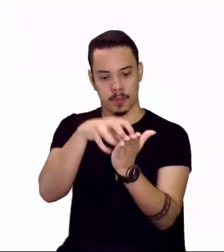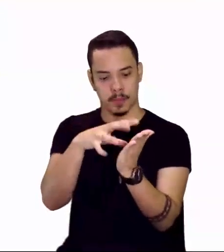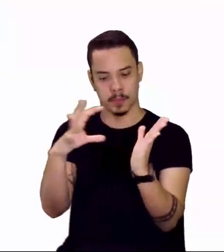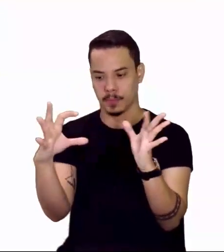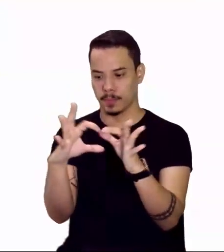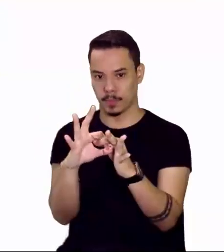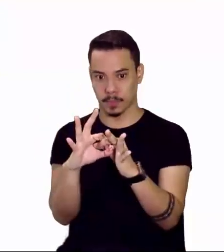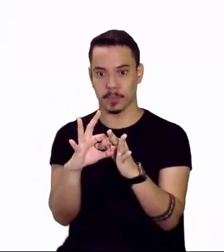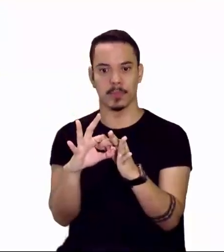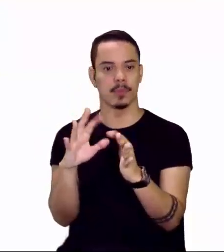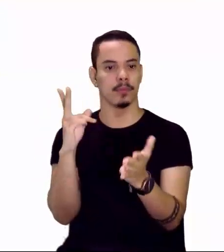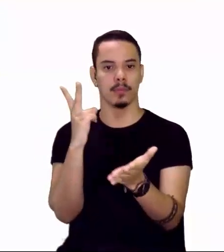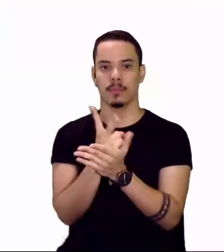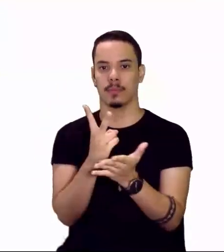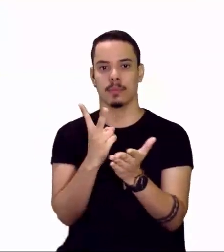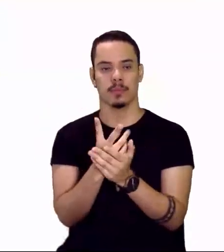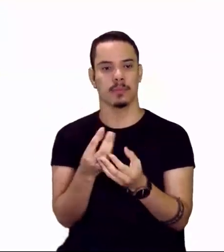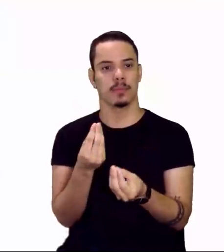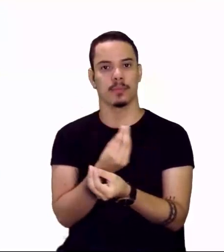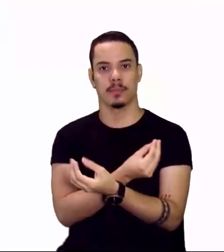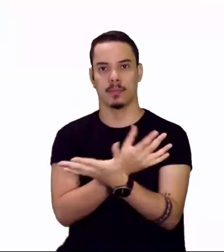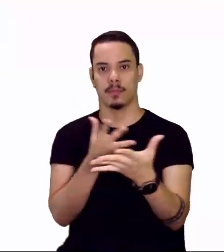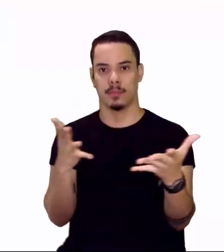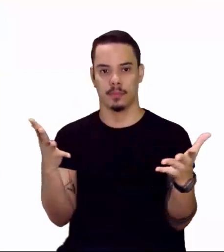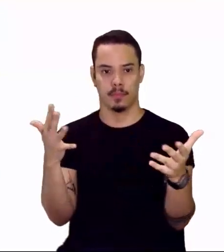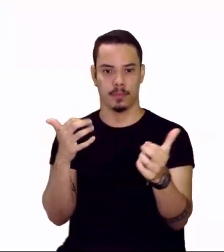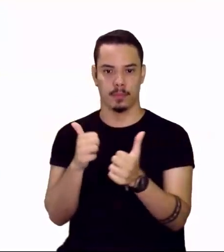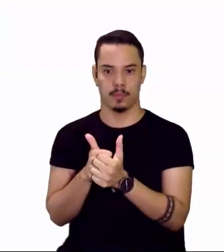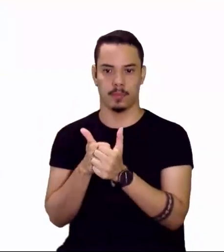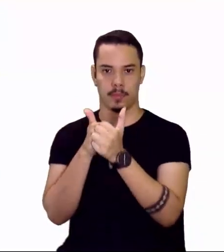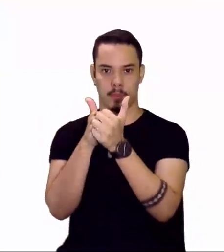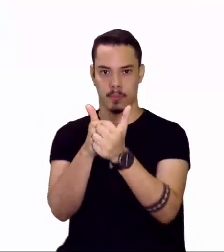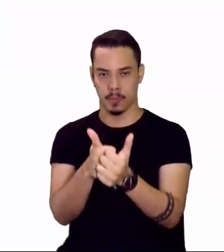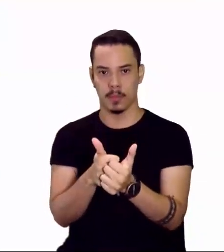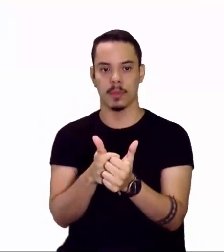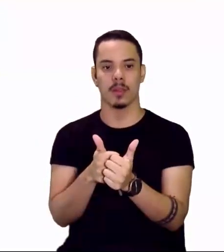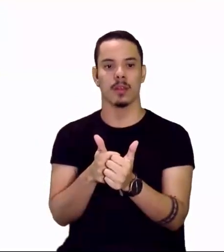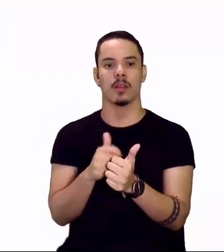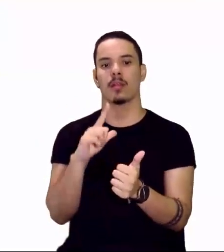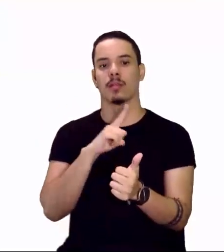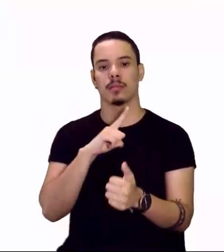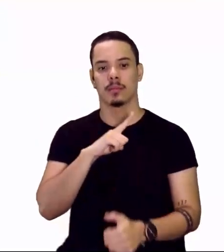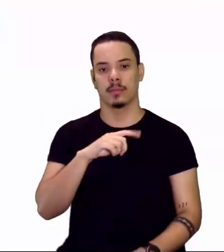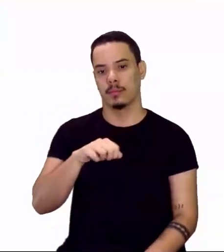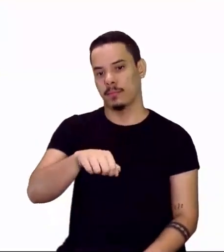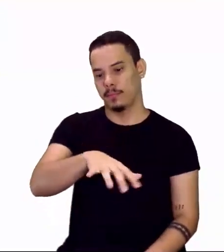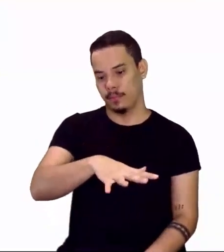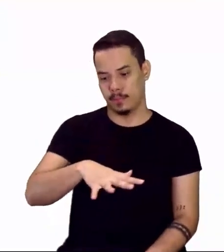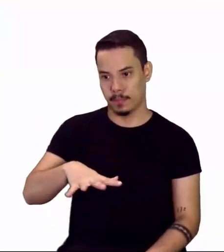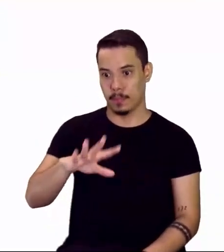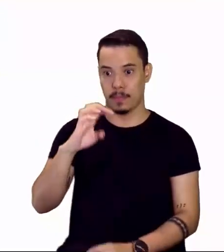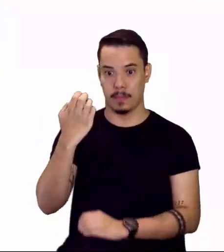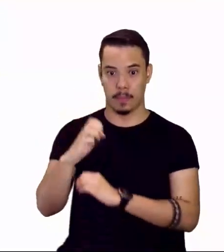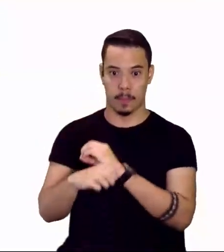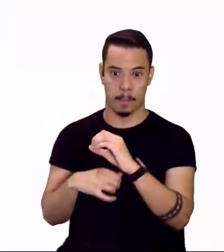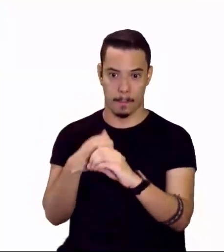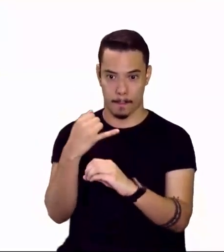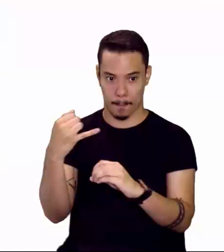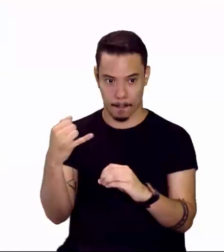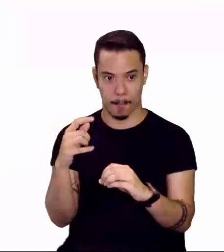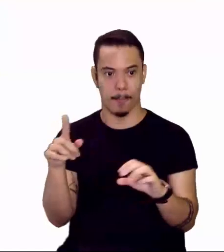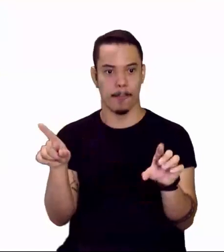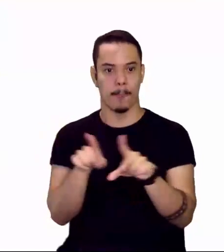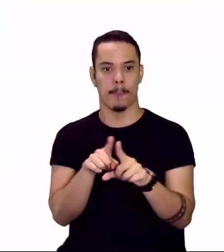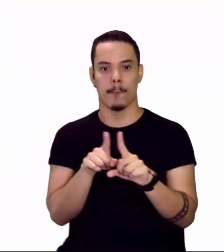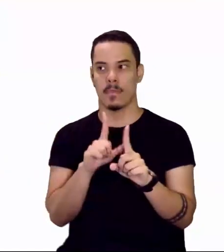central, eles ficam distribuídos de acordo com a orientação espacial dos elétrons ligantes que estão ao